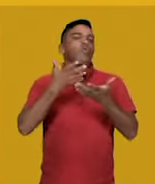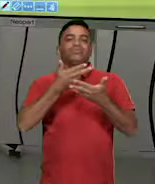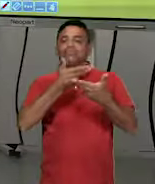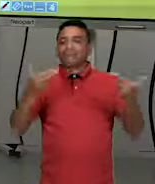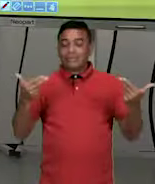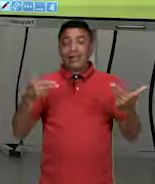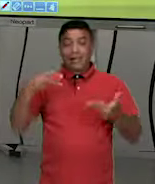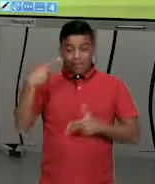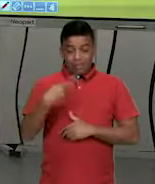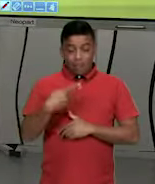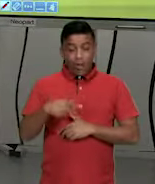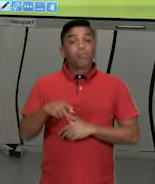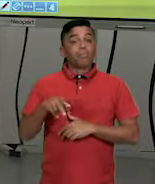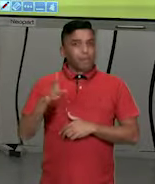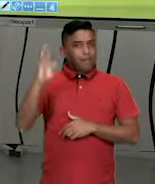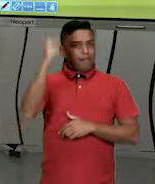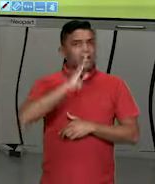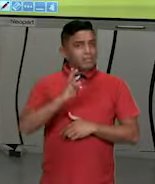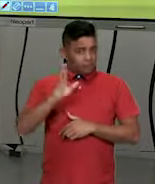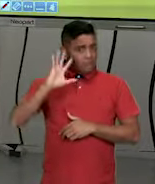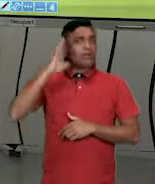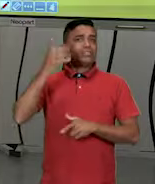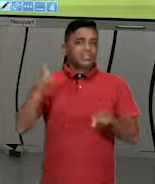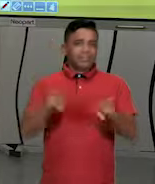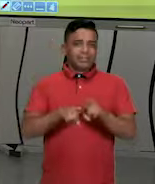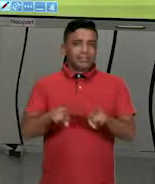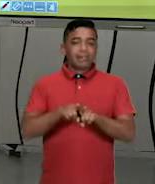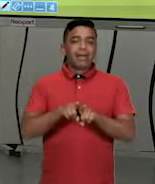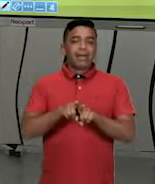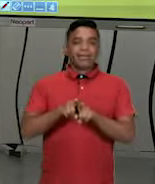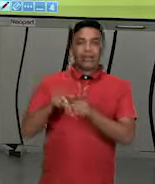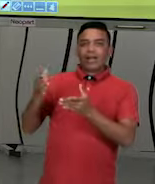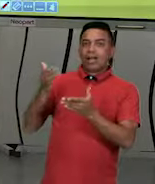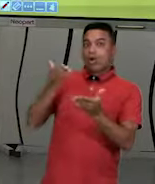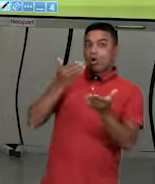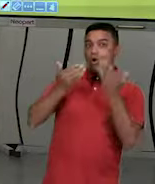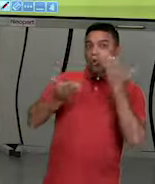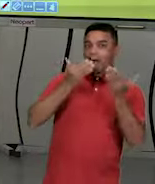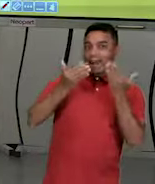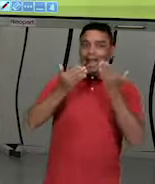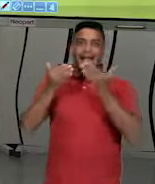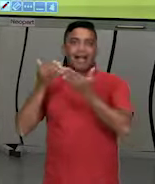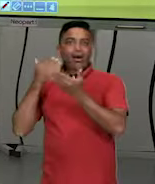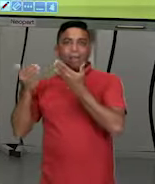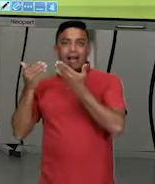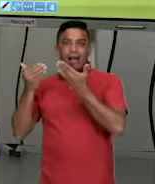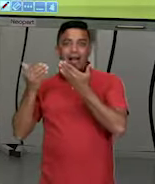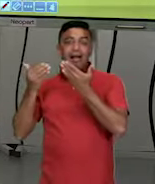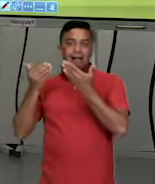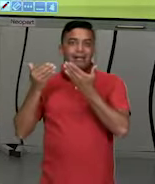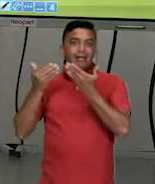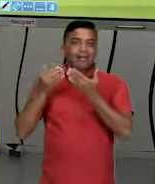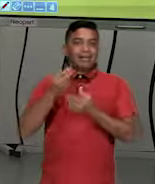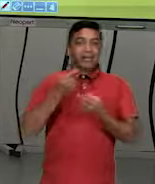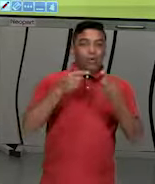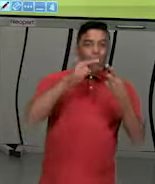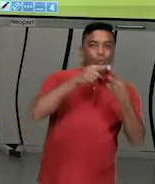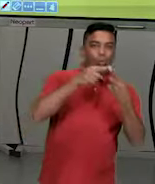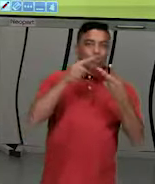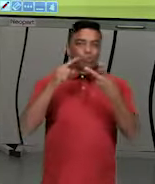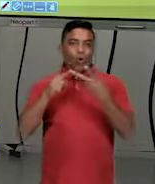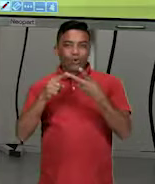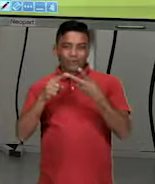Então, eu utilizo de uma comparação entre dois elementos, entre duas coisas, entre